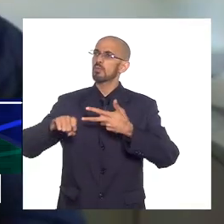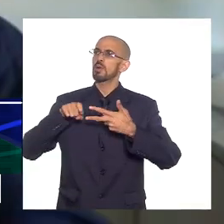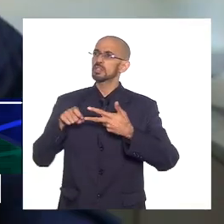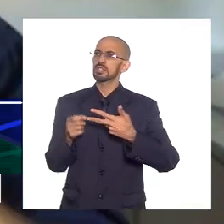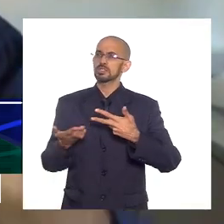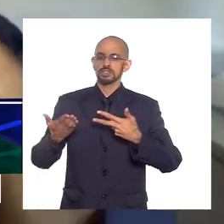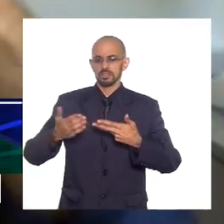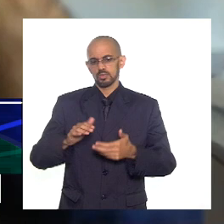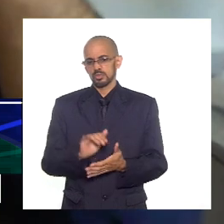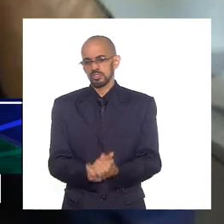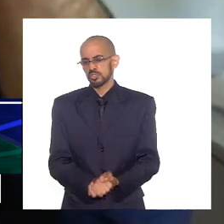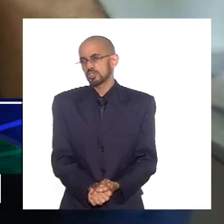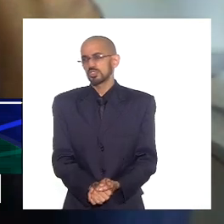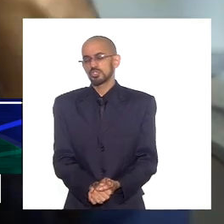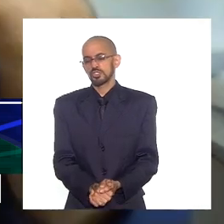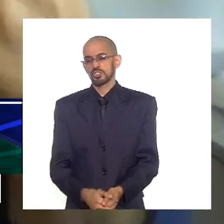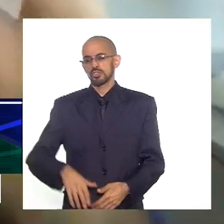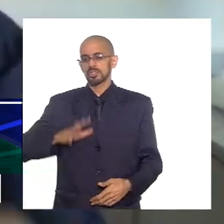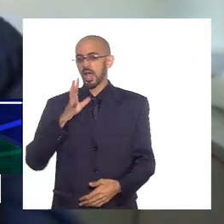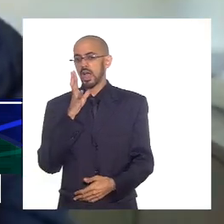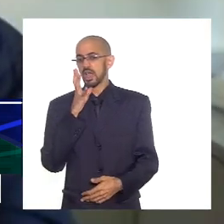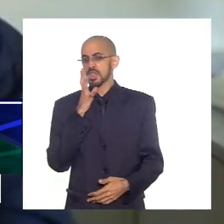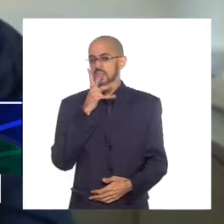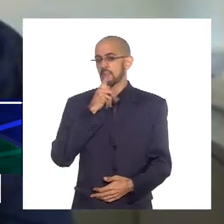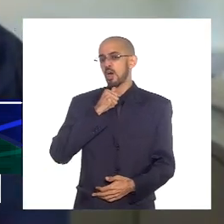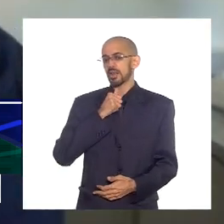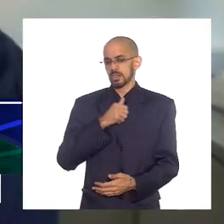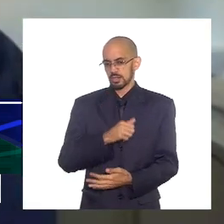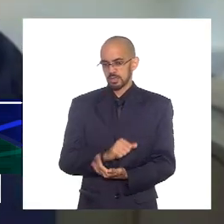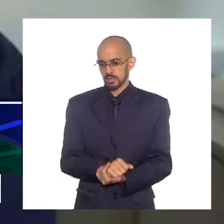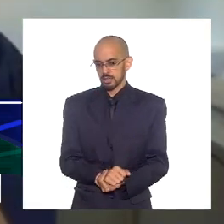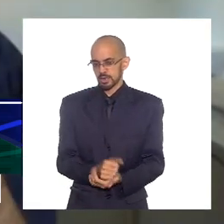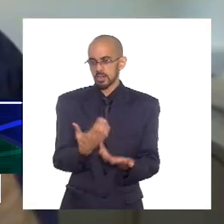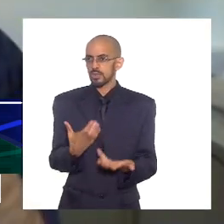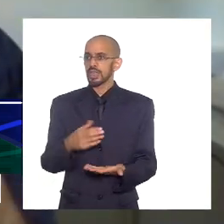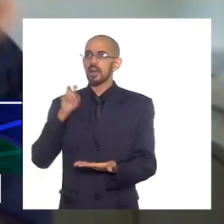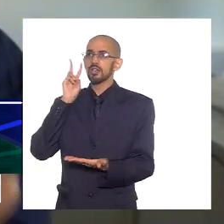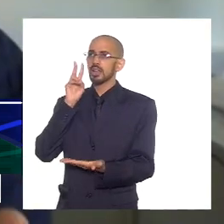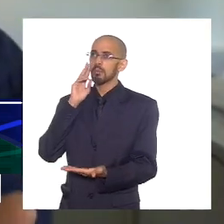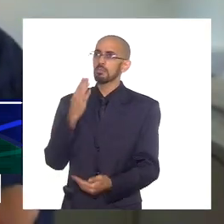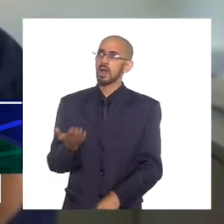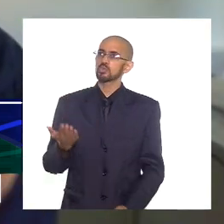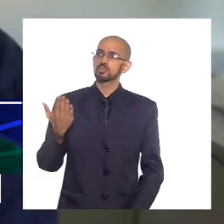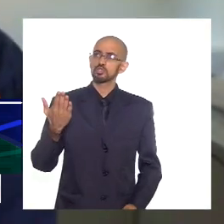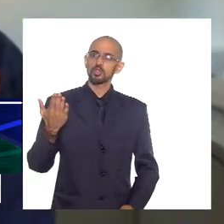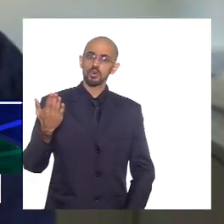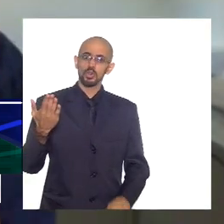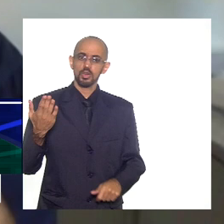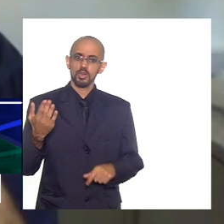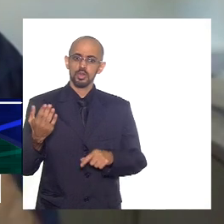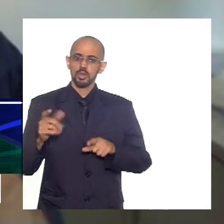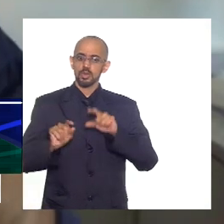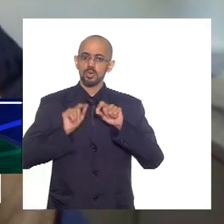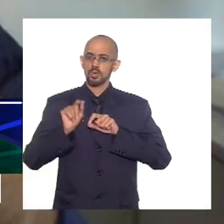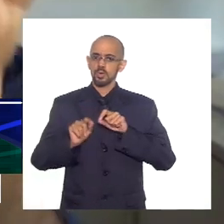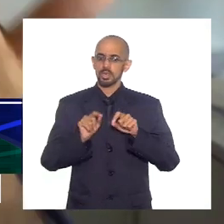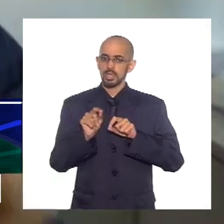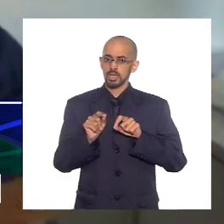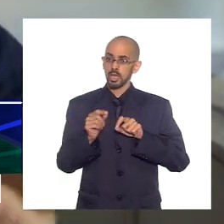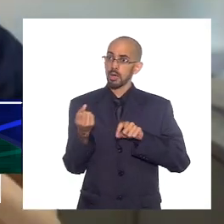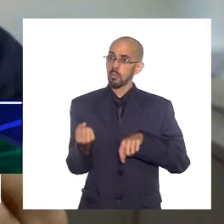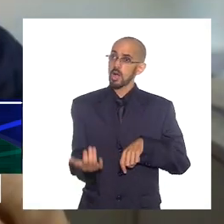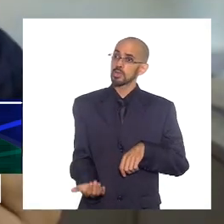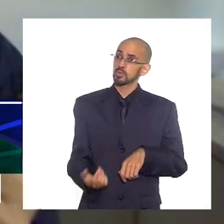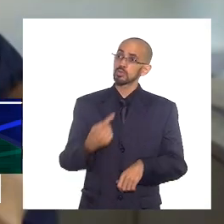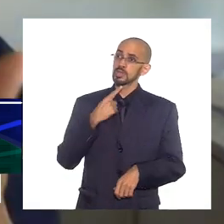executivo ter toda essa morosidade? Queria lembrar a Vossa Excelência, quando a Vossa Excelência